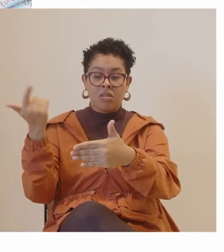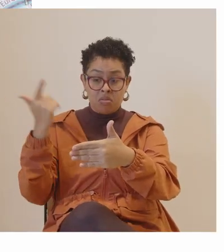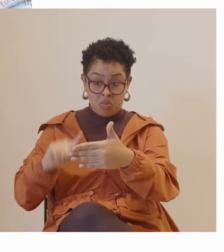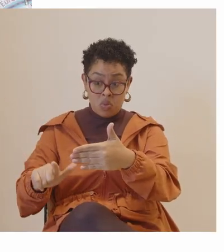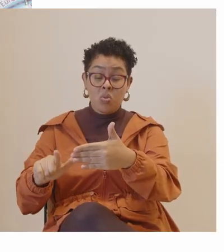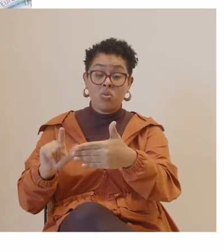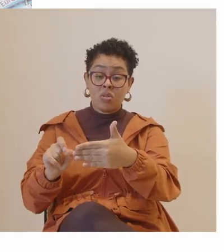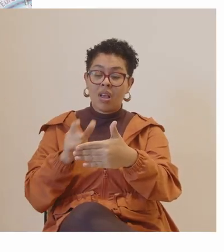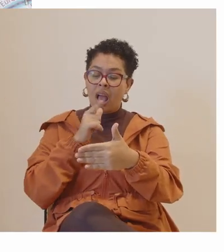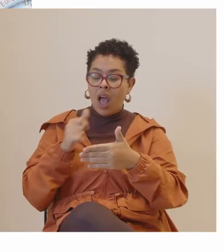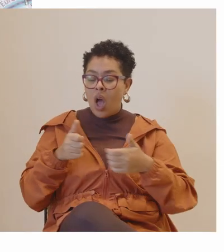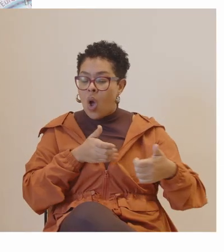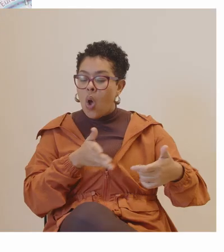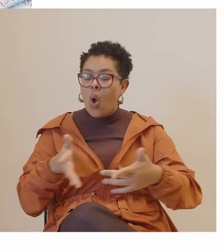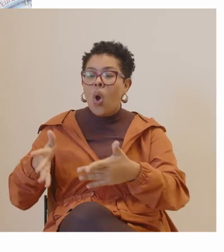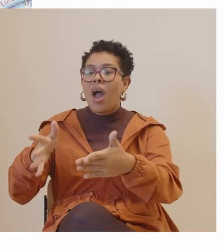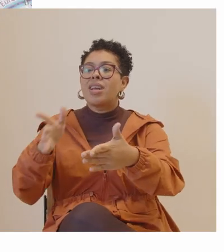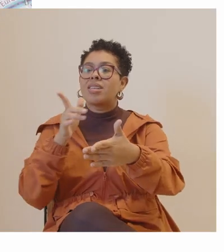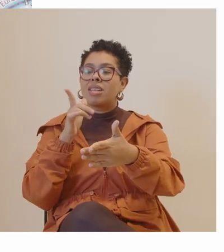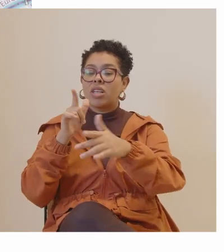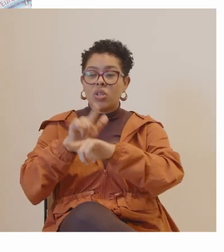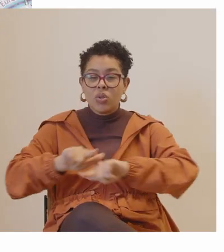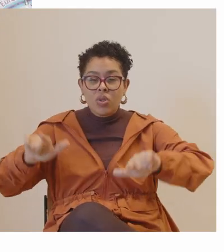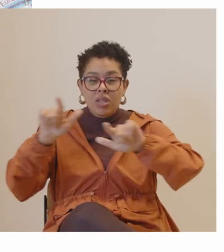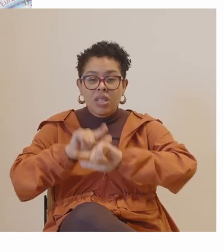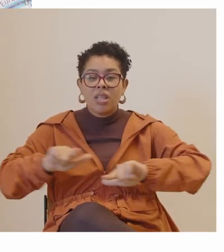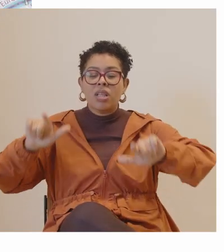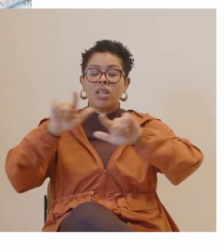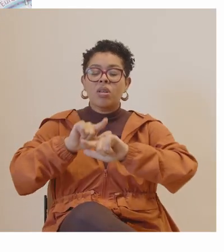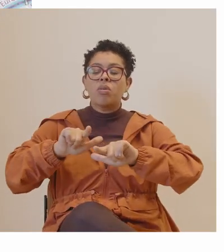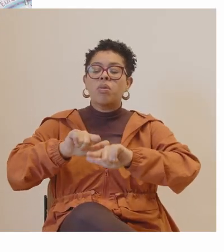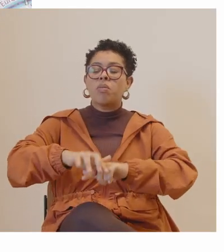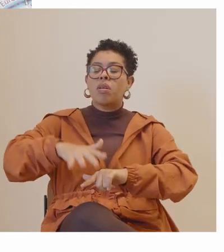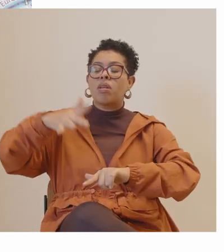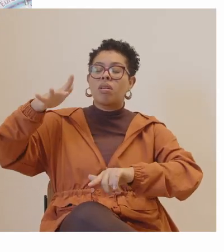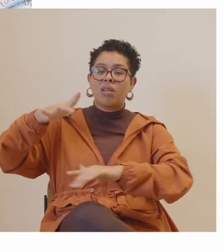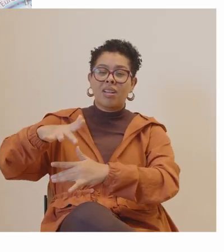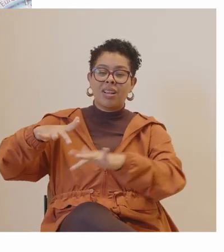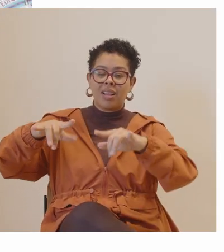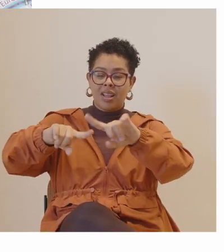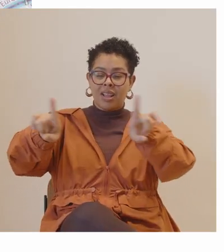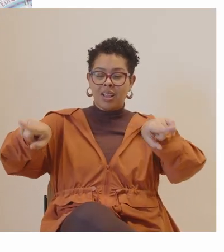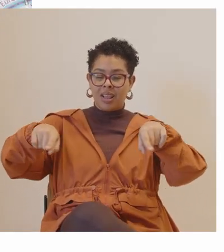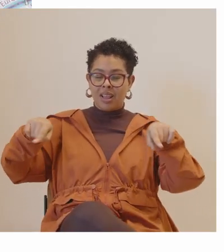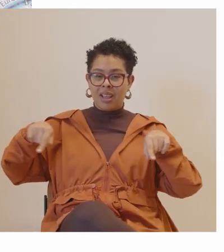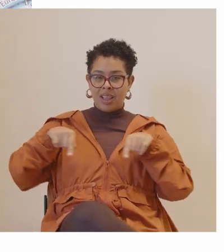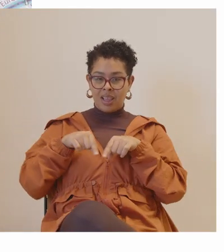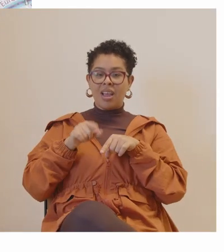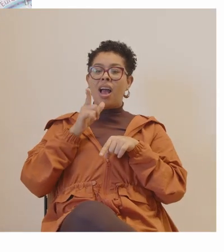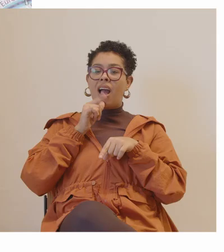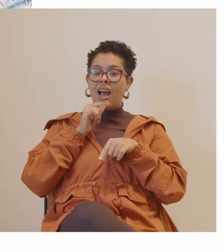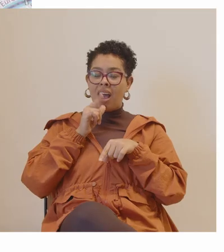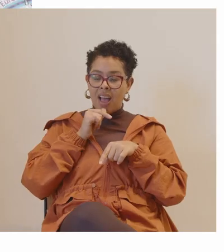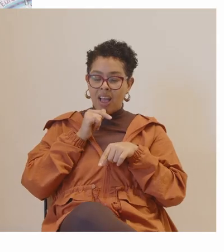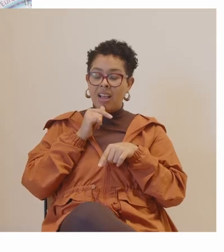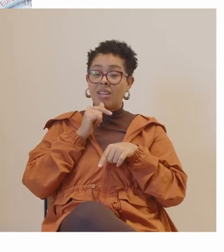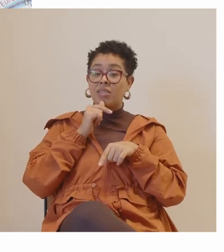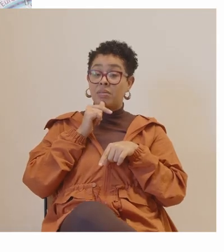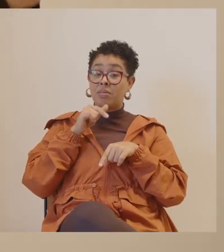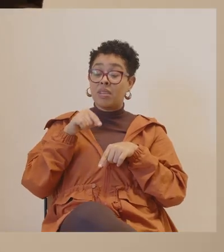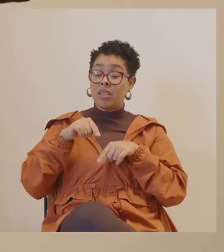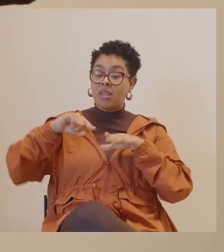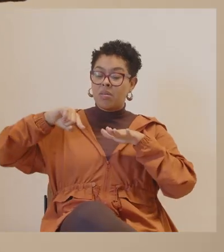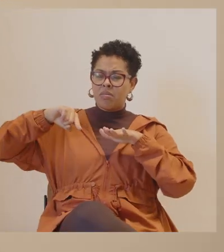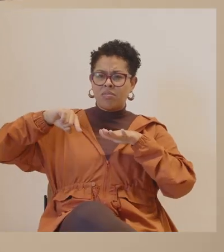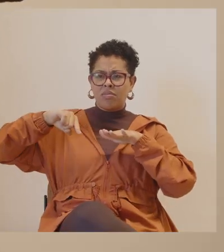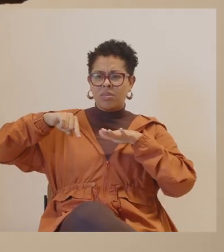tivesse sempre água limpa, né, no espelho d'água, porque o laguinho, o chamado laguinho das ninféias em Giverny, não é muito profundo,